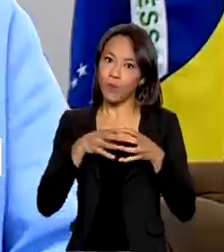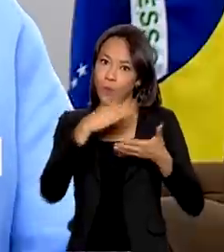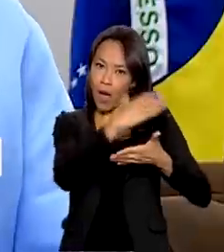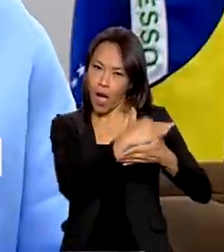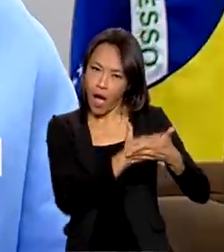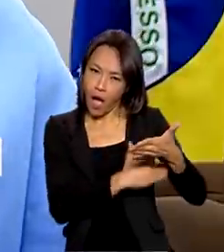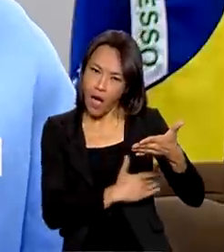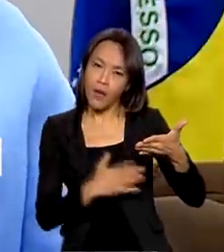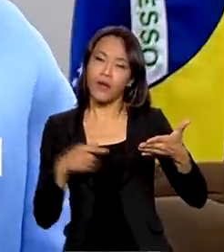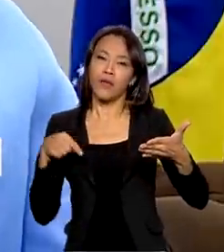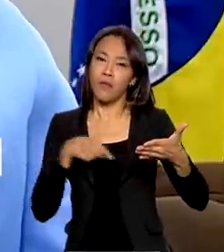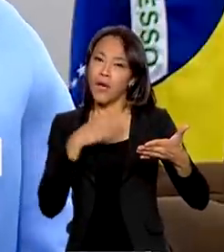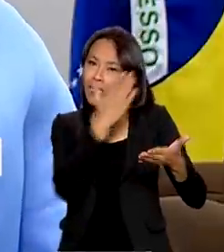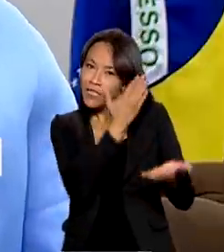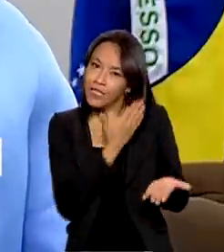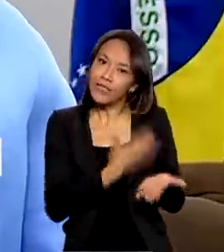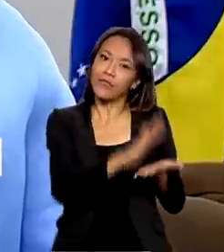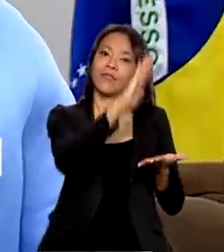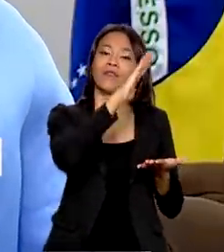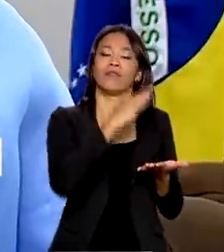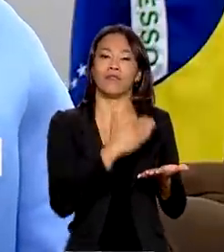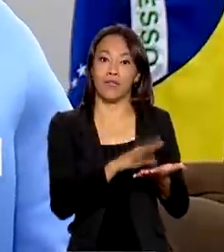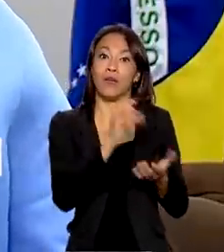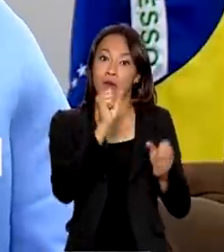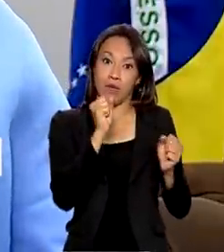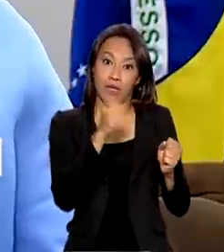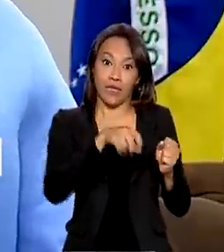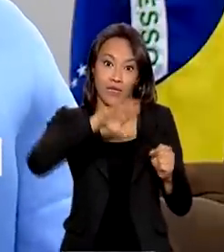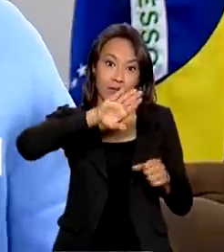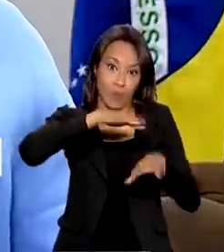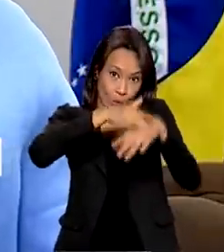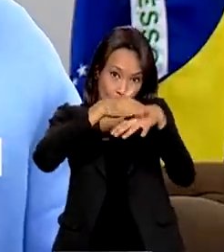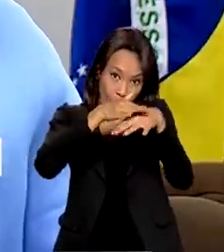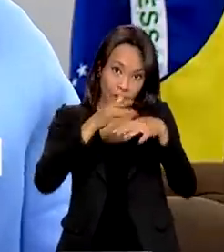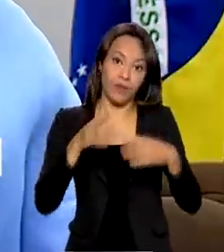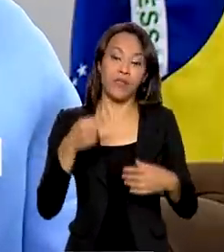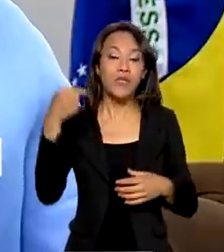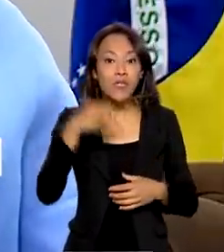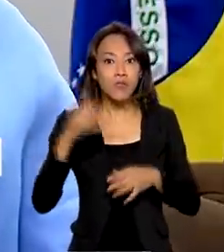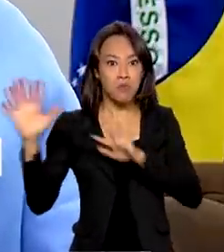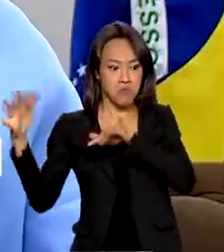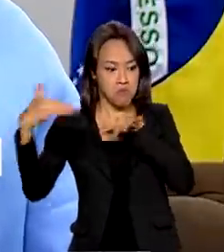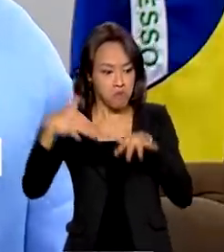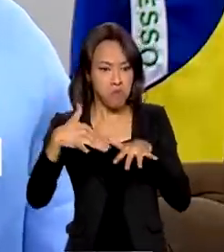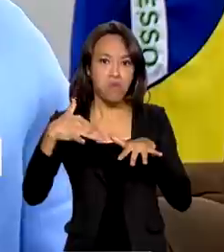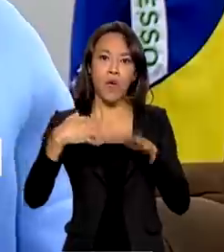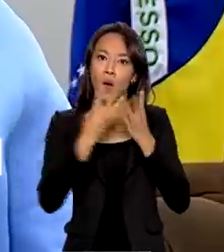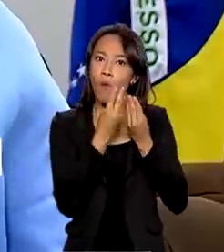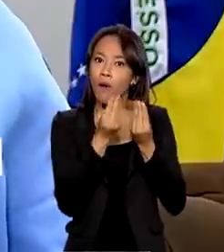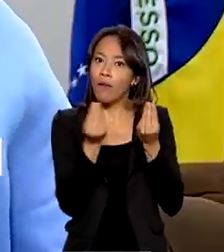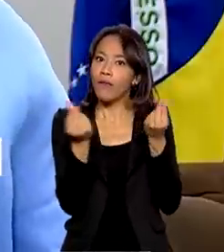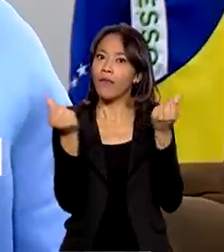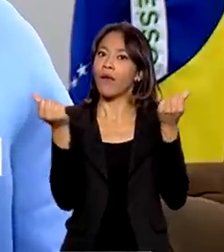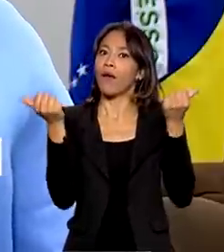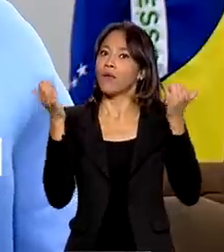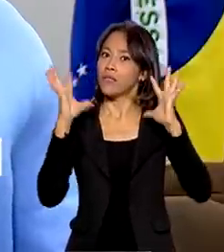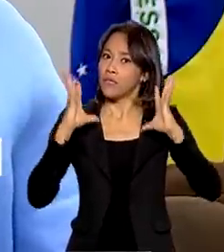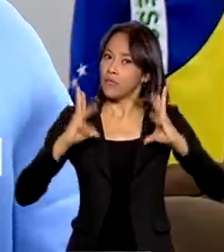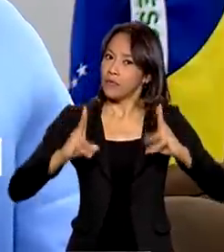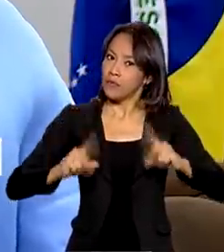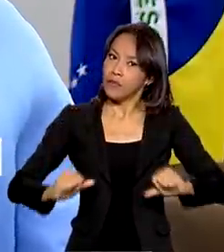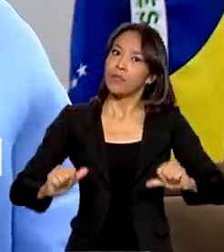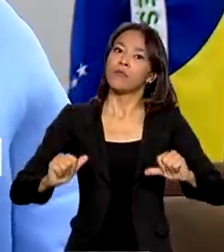feito para que possam retirar também essa vacinação Esse é o que é o reconhecimento da qualidade da sanidade